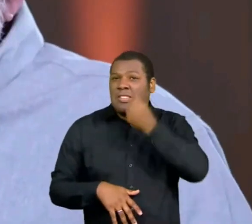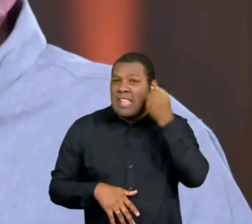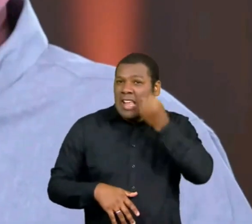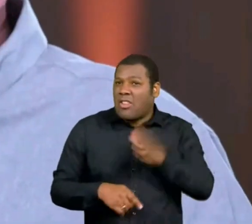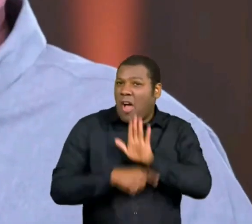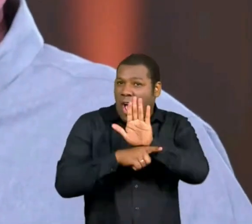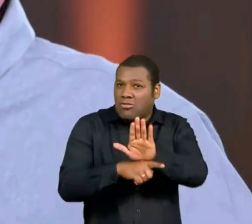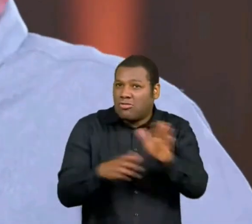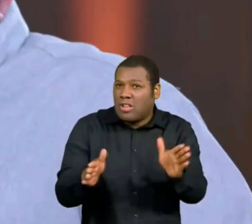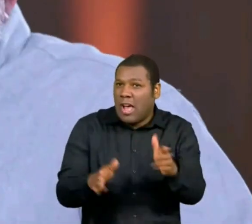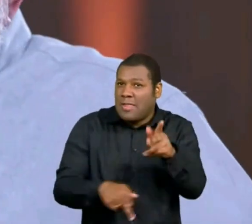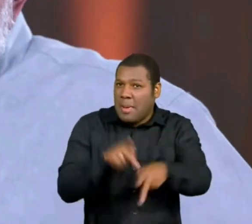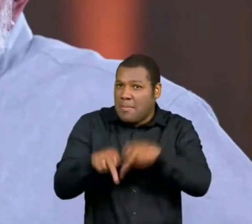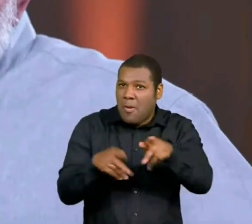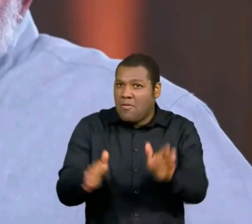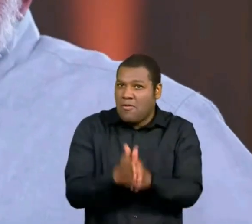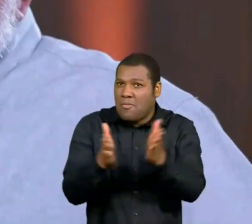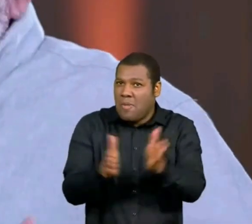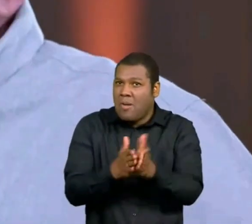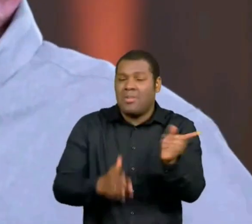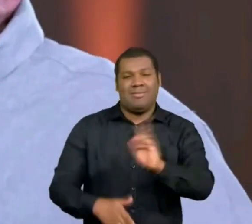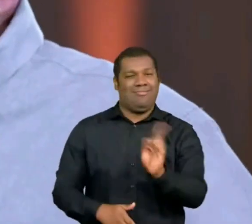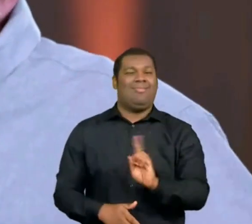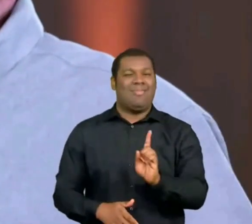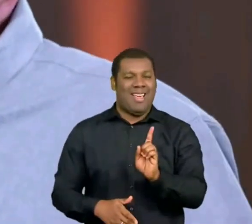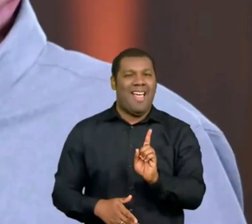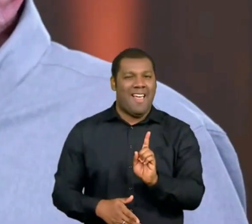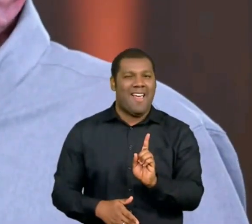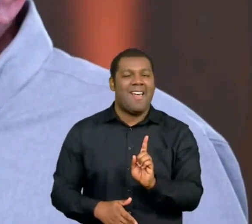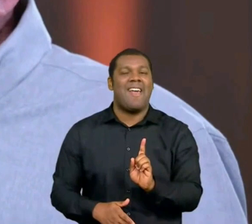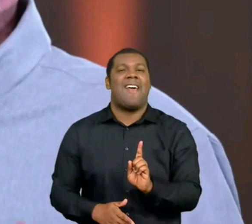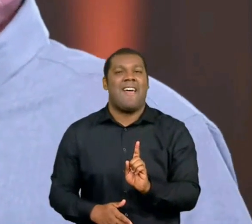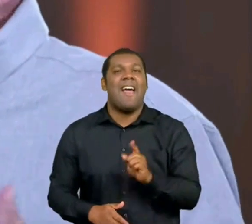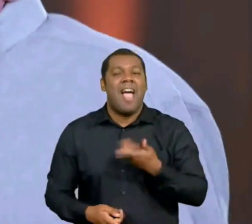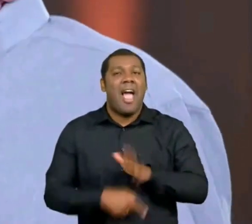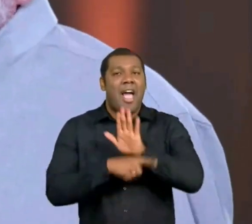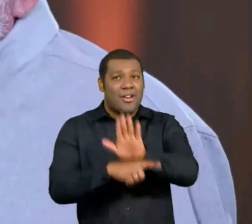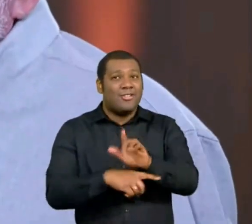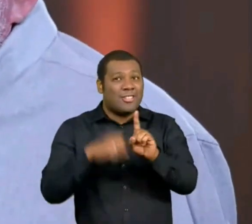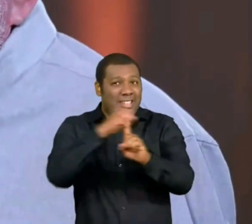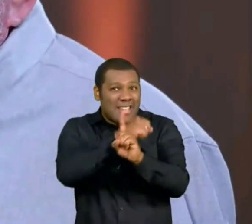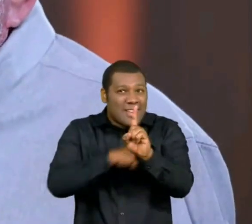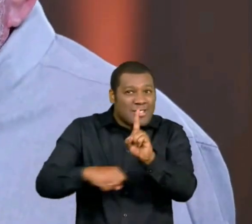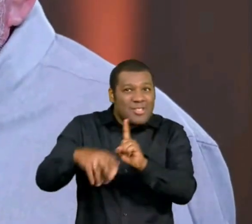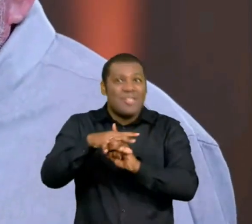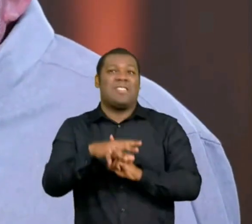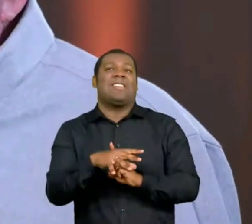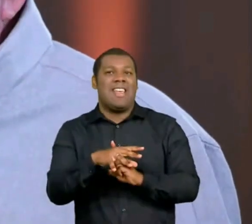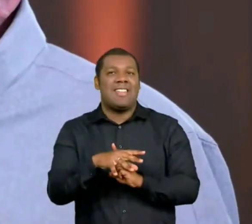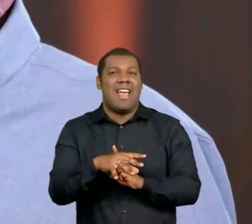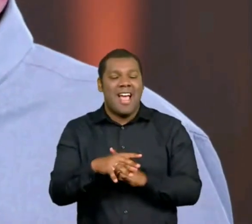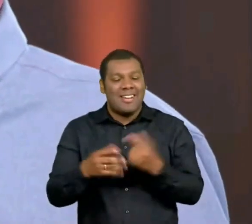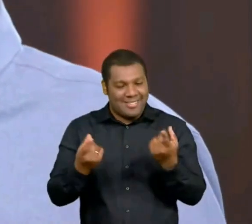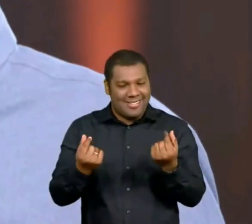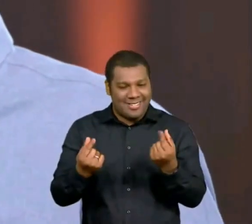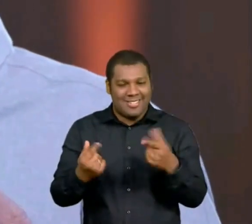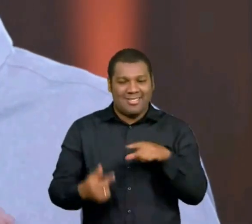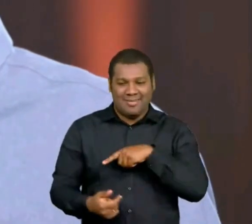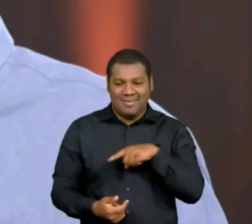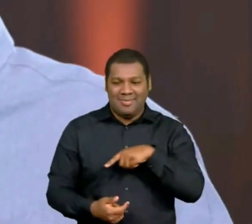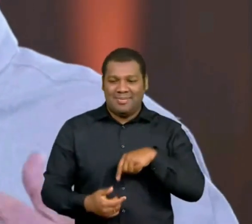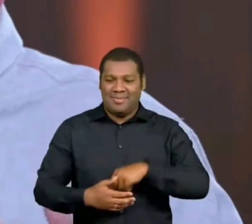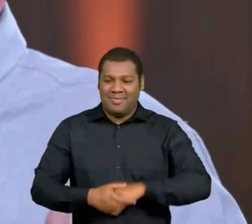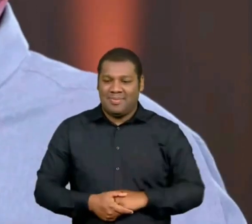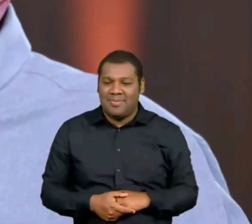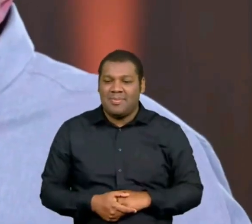favor dos interesses, sabe, daquela sociedade que ele vive no meio. Que ele convive. O que é até compreensível. Por isso é que o povo,